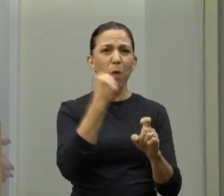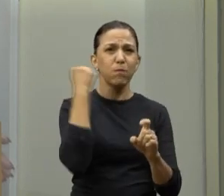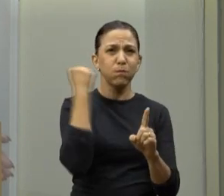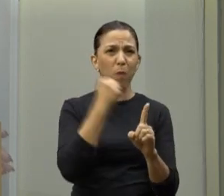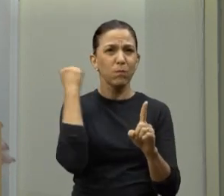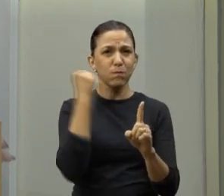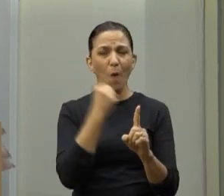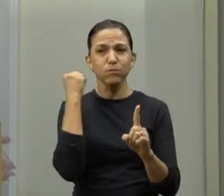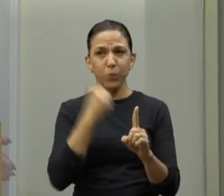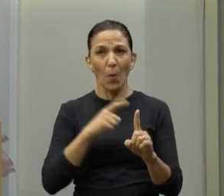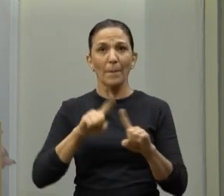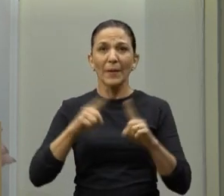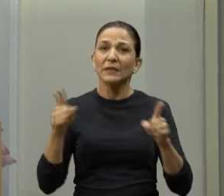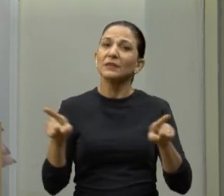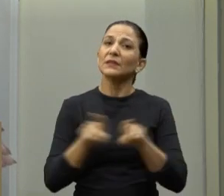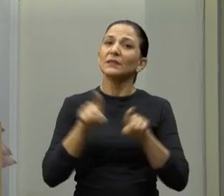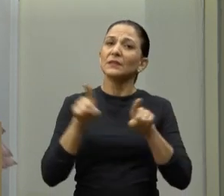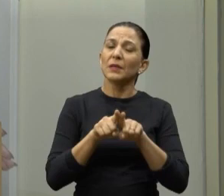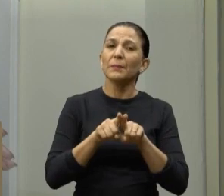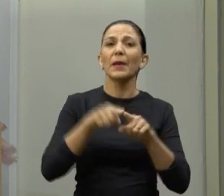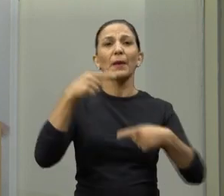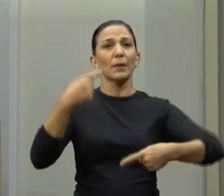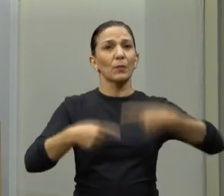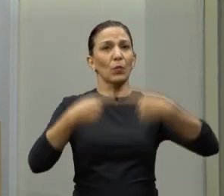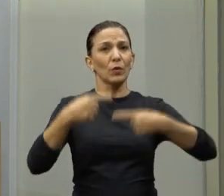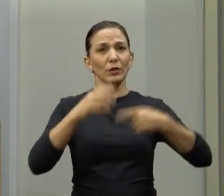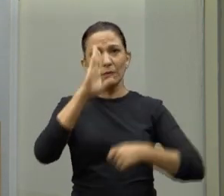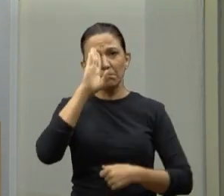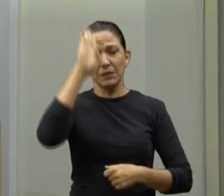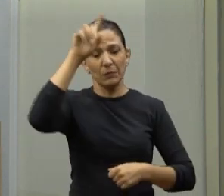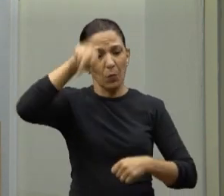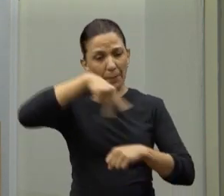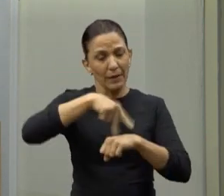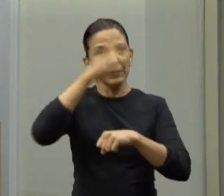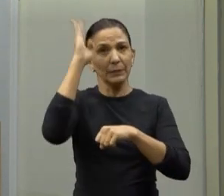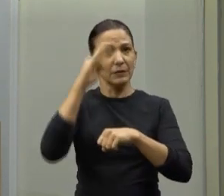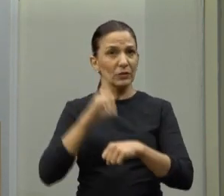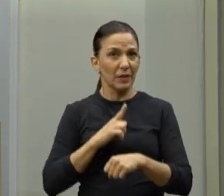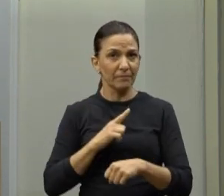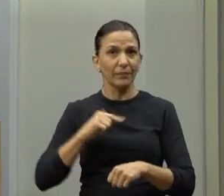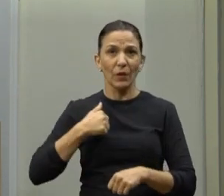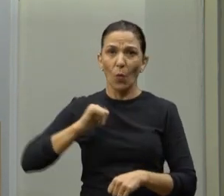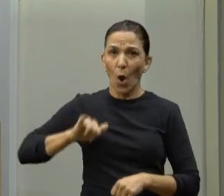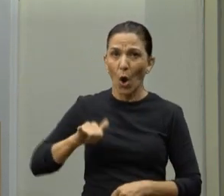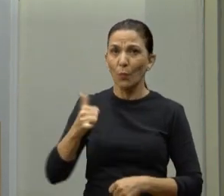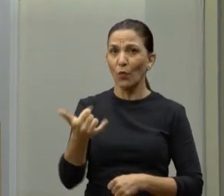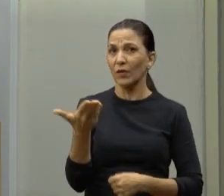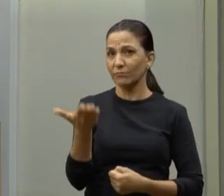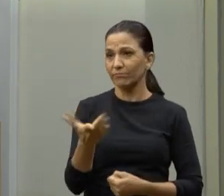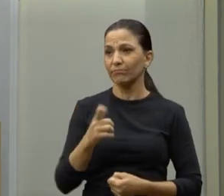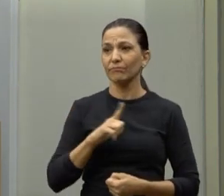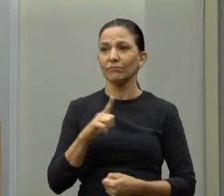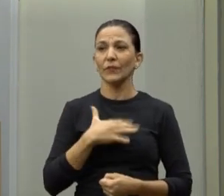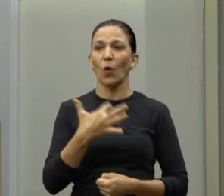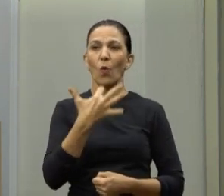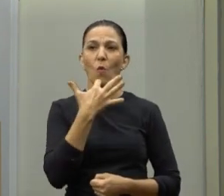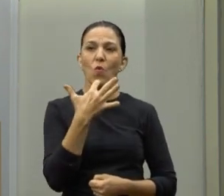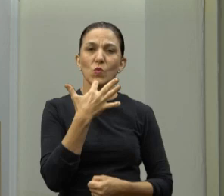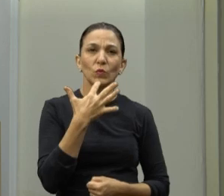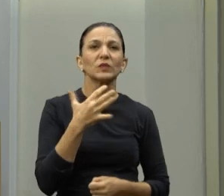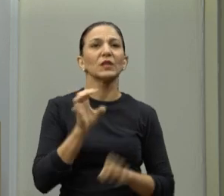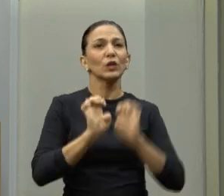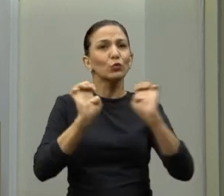a políticas públicas de enfrentamento a lgbtfobia mas no México Aproveitei que estava lá e também foi conhecer